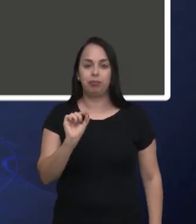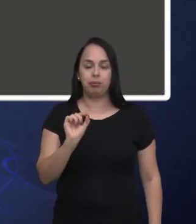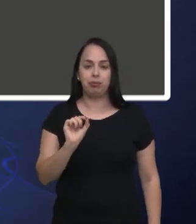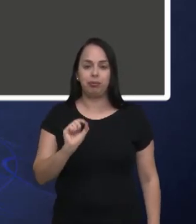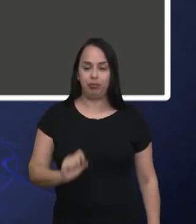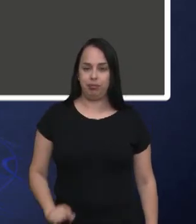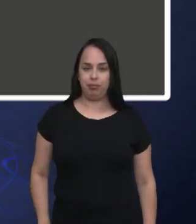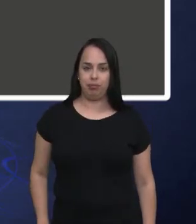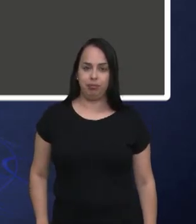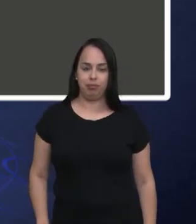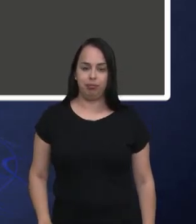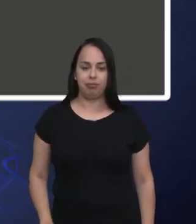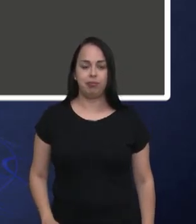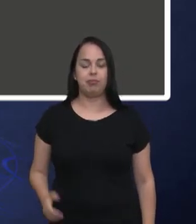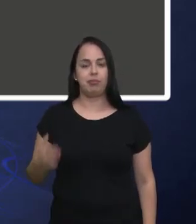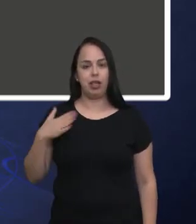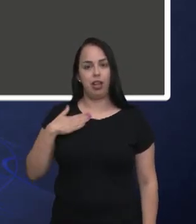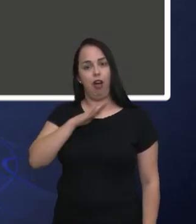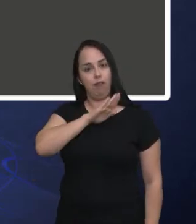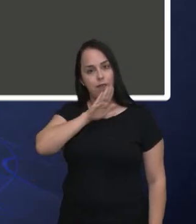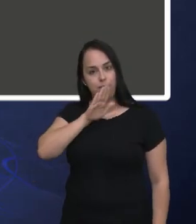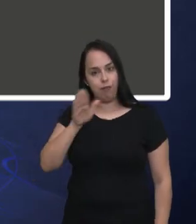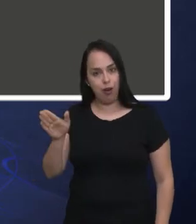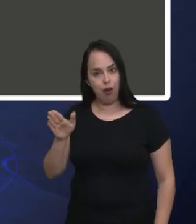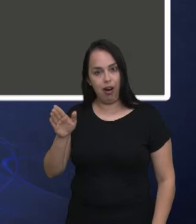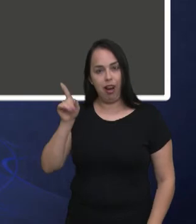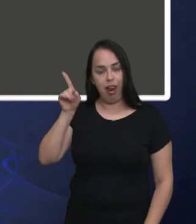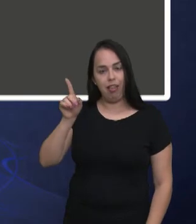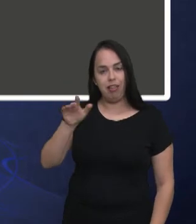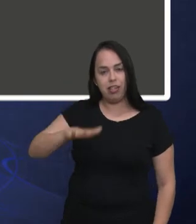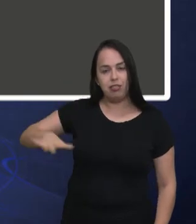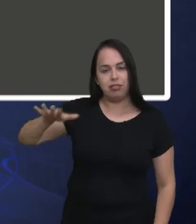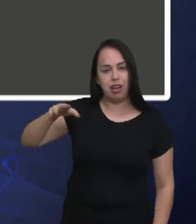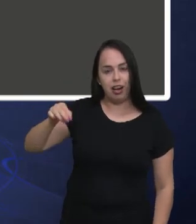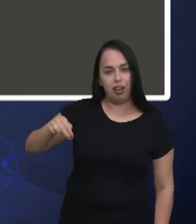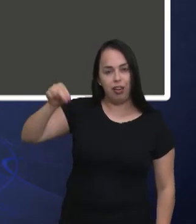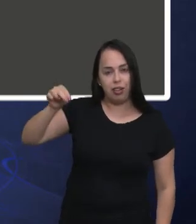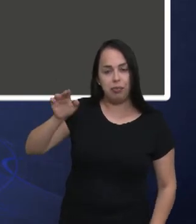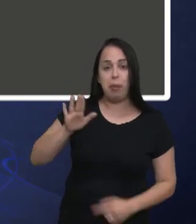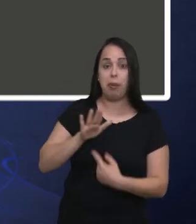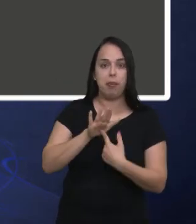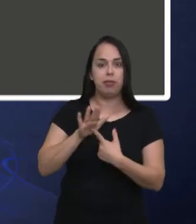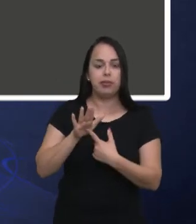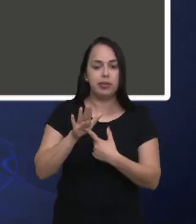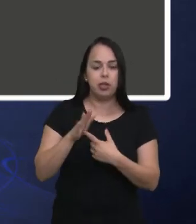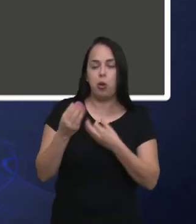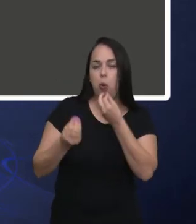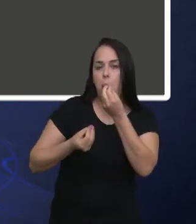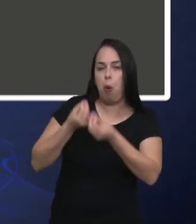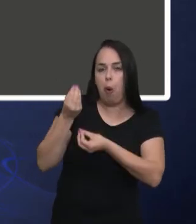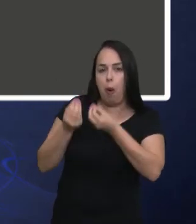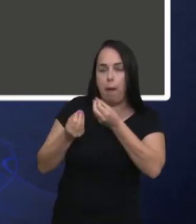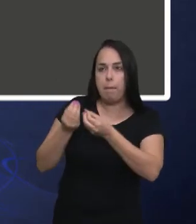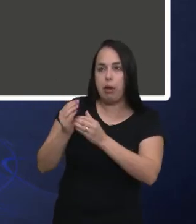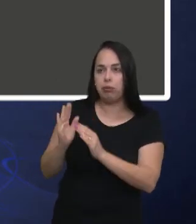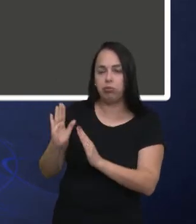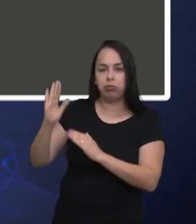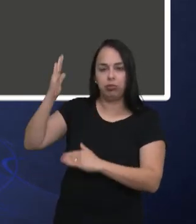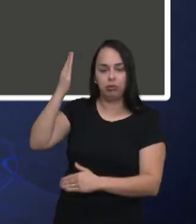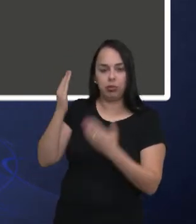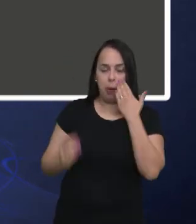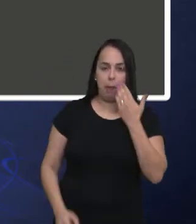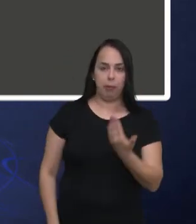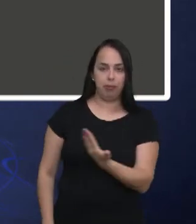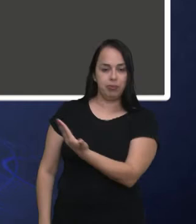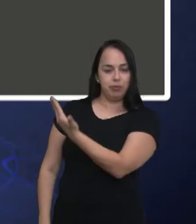fui lá num dos conjuntos da Zona Norte para mostrar qual é a situação com o pé direito, como